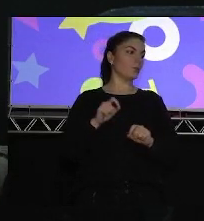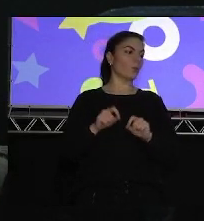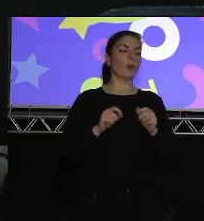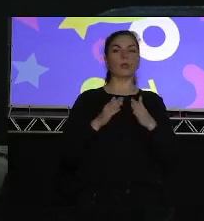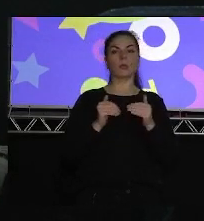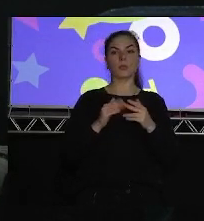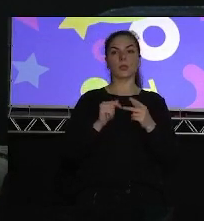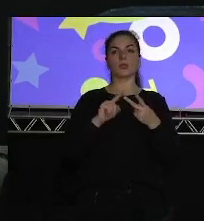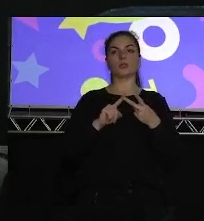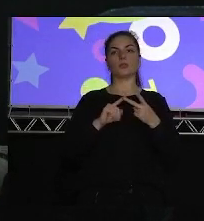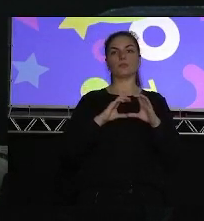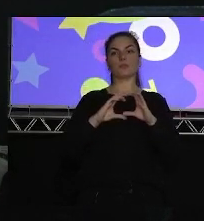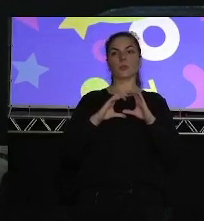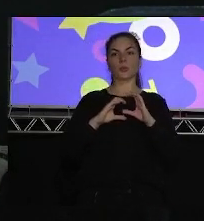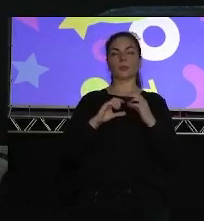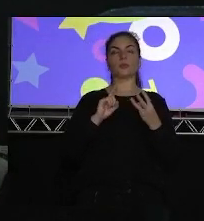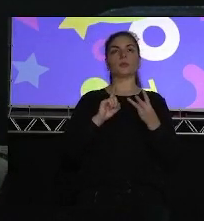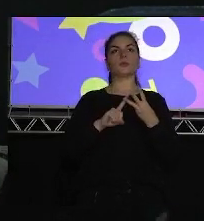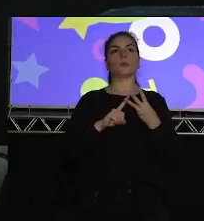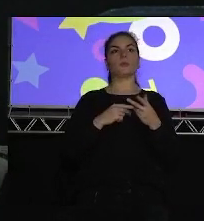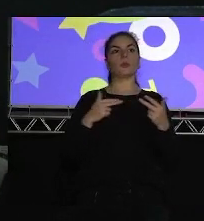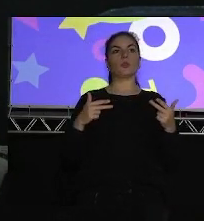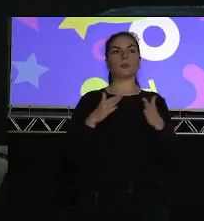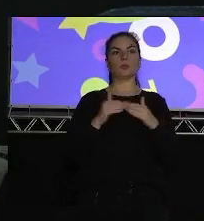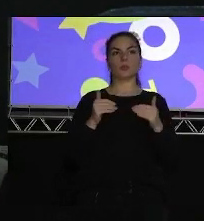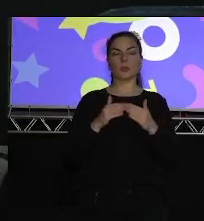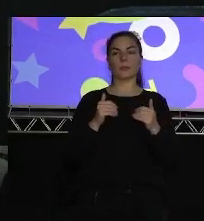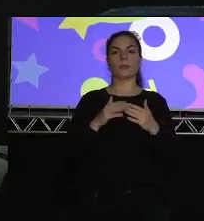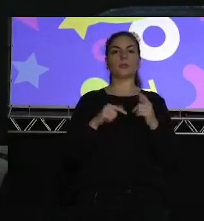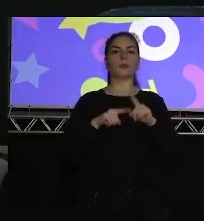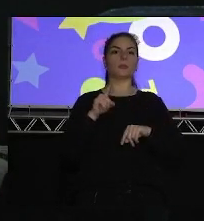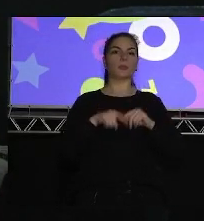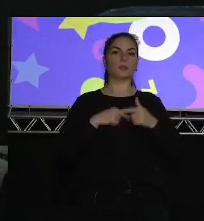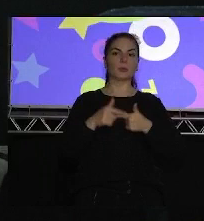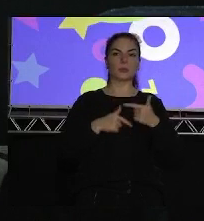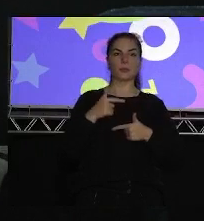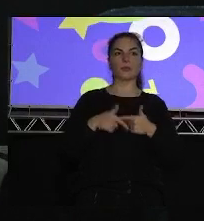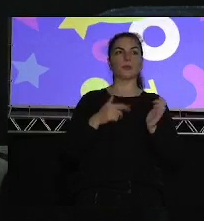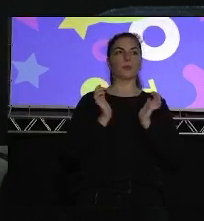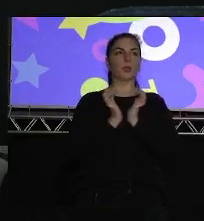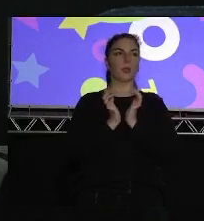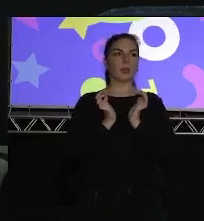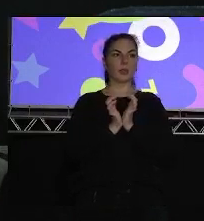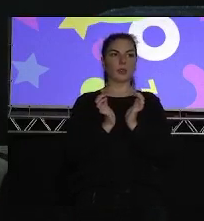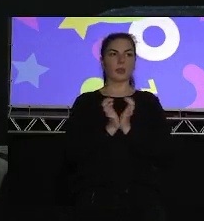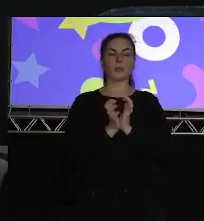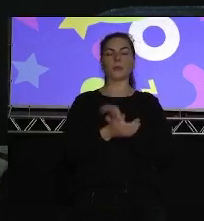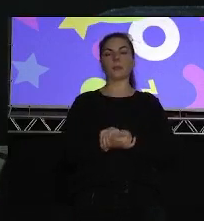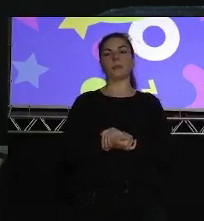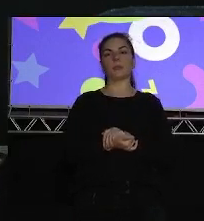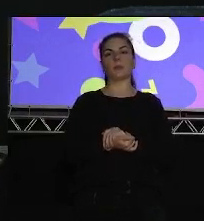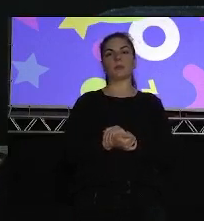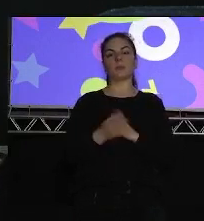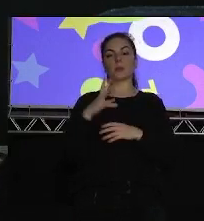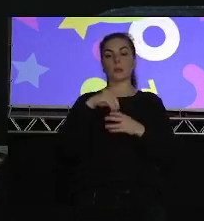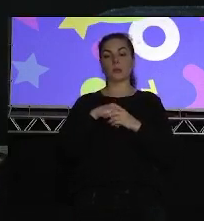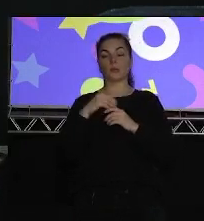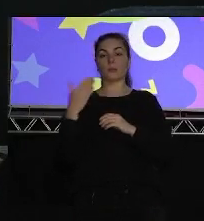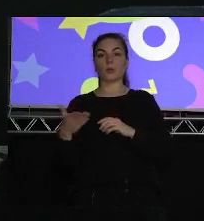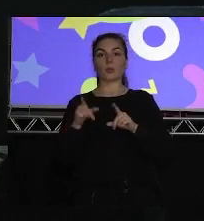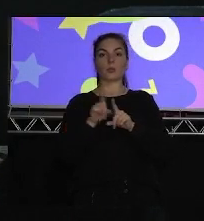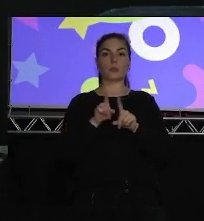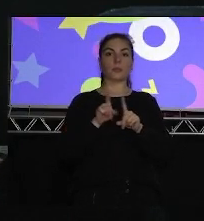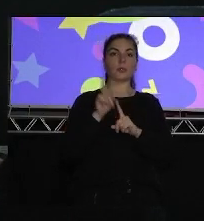de comunicação, tipos de demanda, produtos, serviços, equipes envolvidas, as internas, externas, dificuldades e satisfações de cada